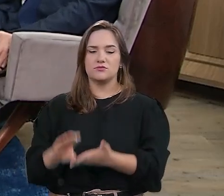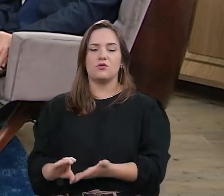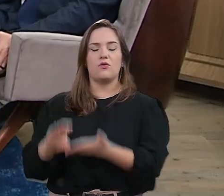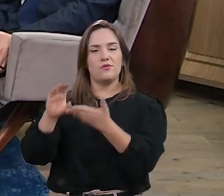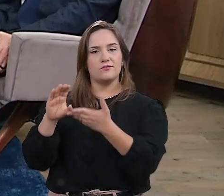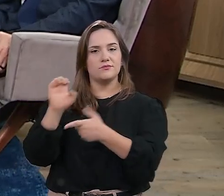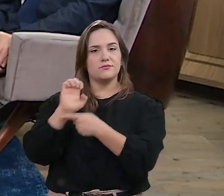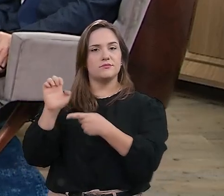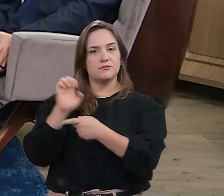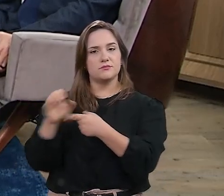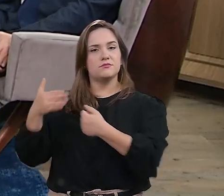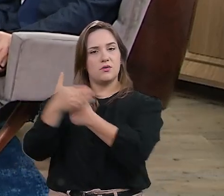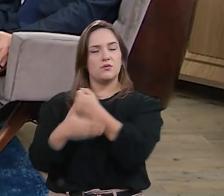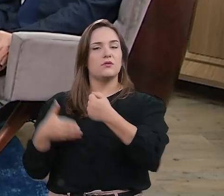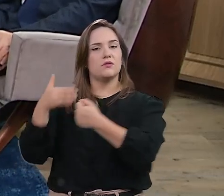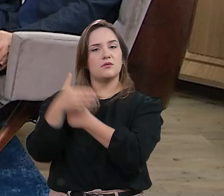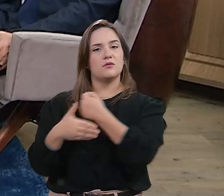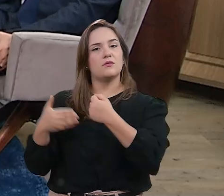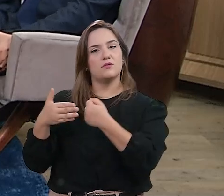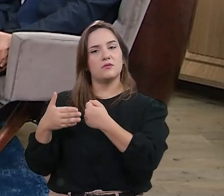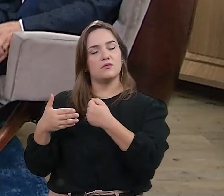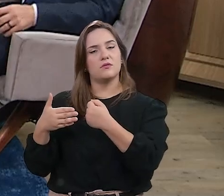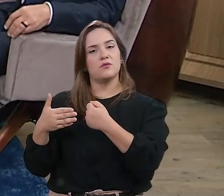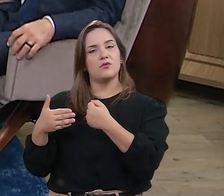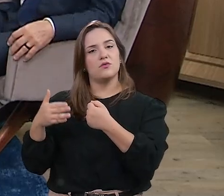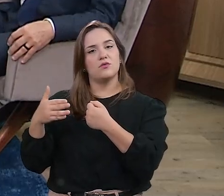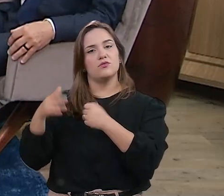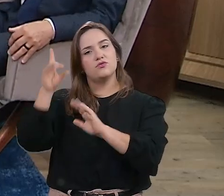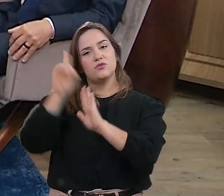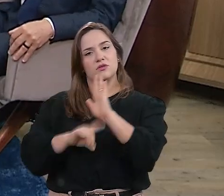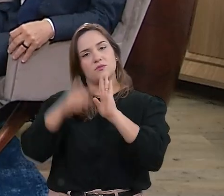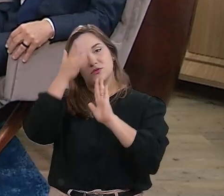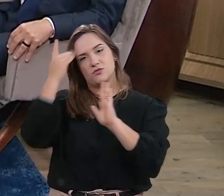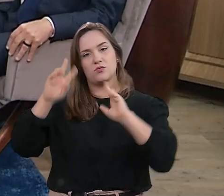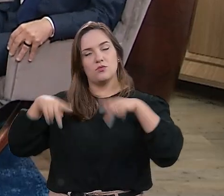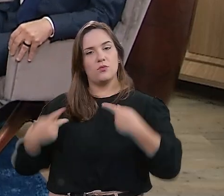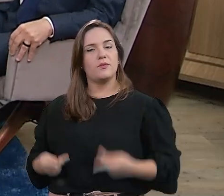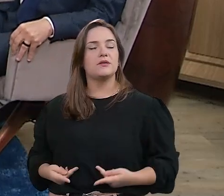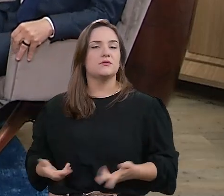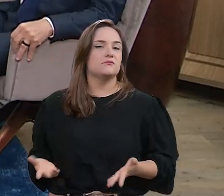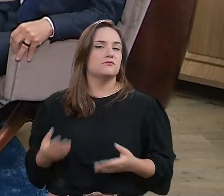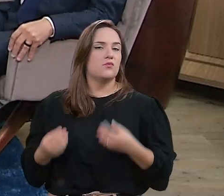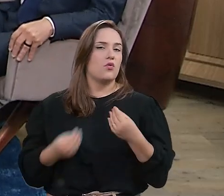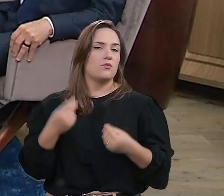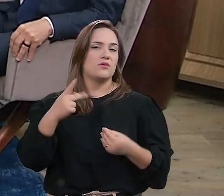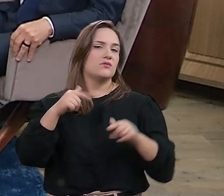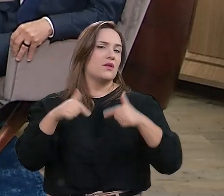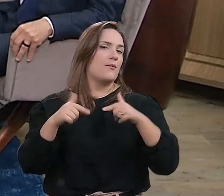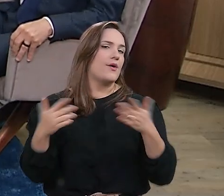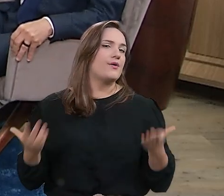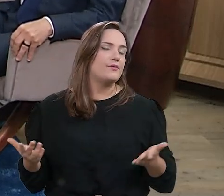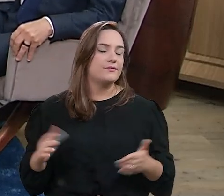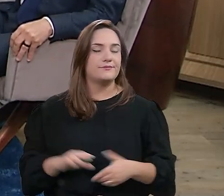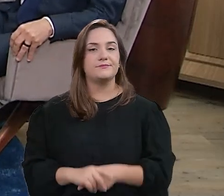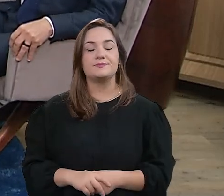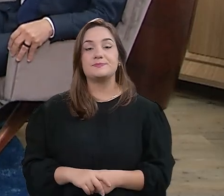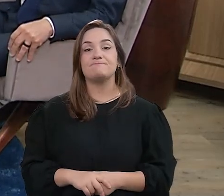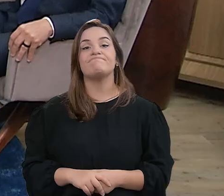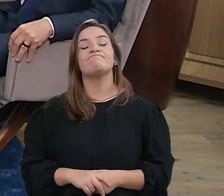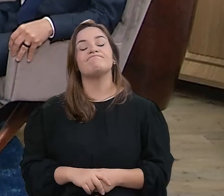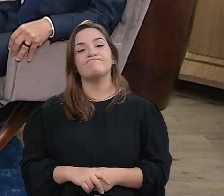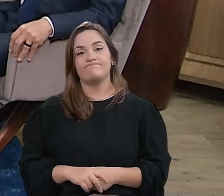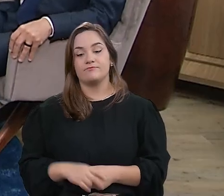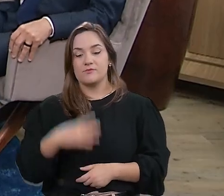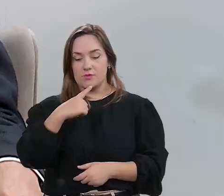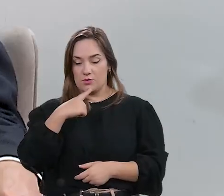Estadual de Defesa dos Direitos da Pessoa Humana. Fala um pouquinho desse trabalho que o senhor realiza lá. Então, eu fui indicado,